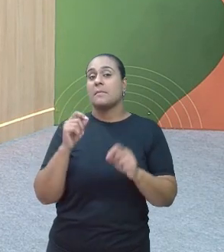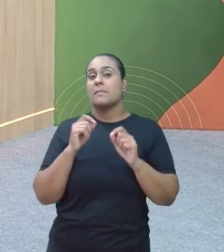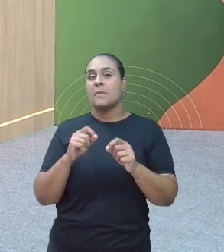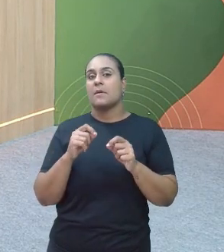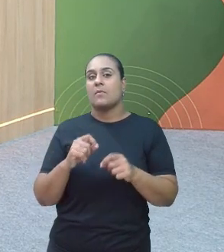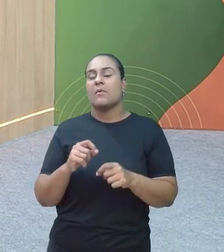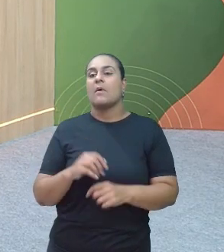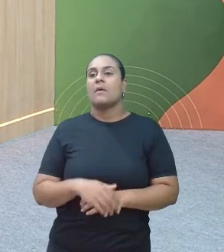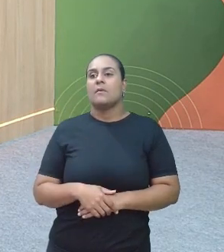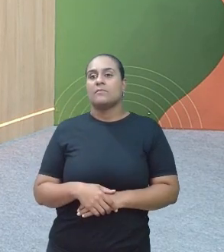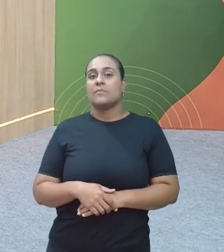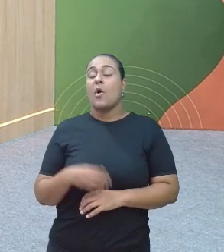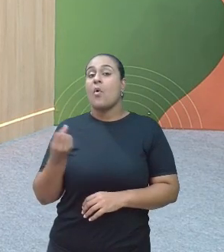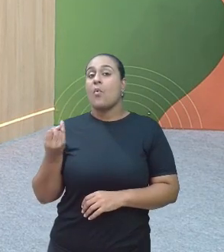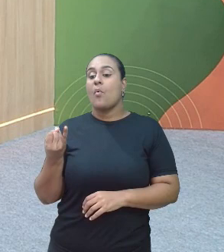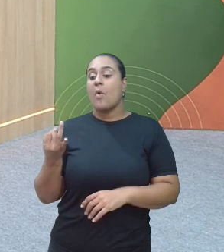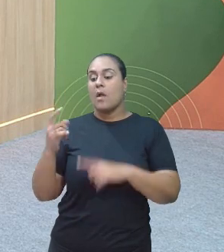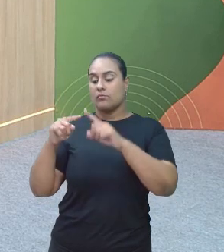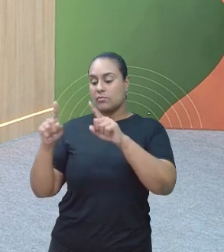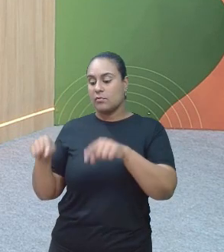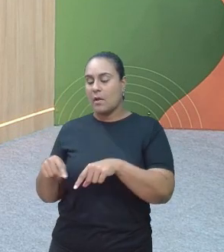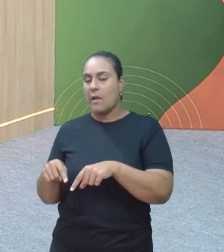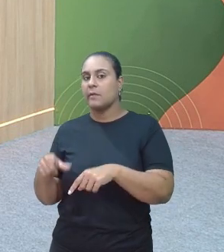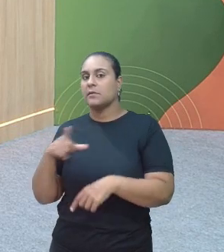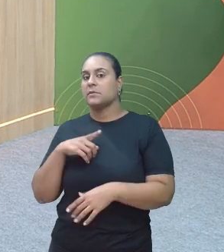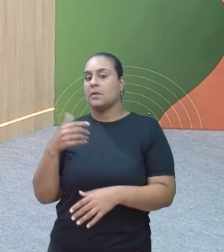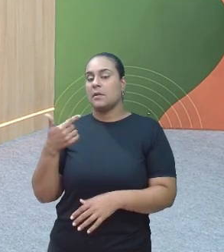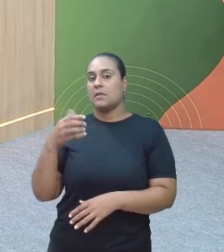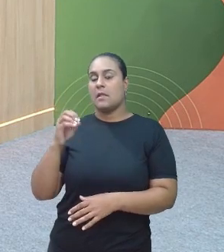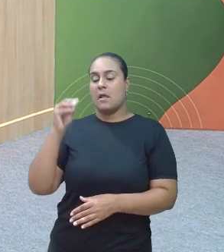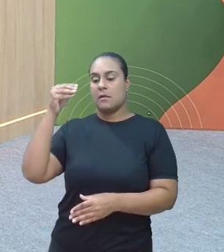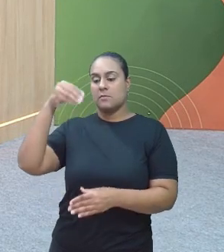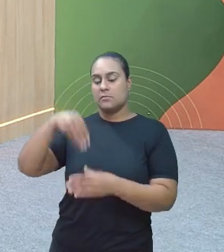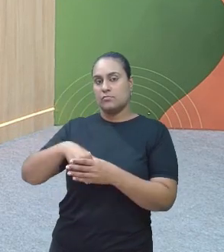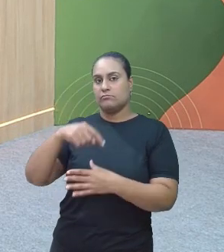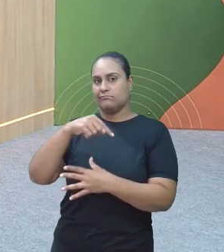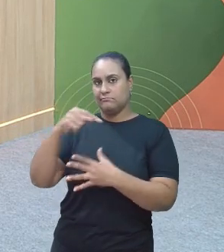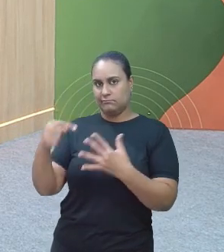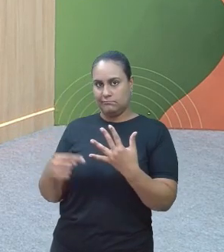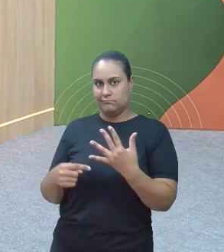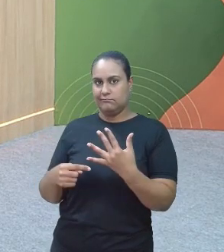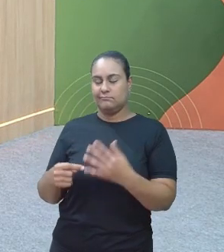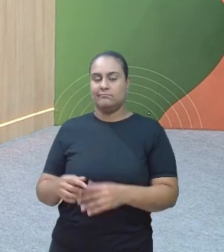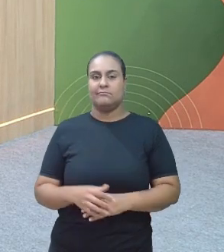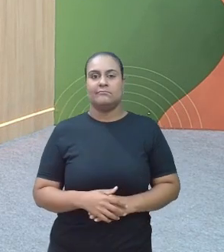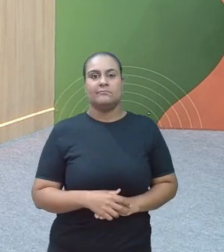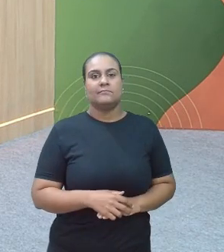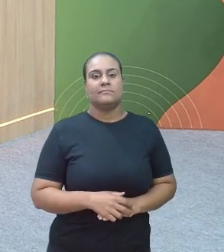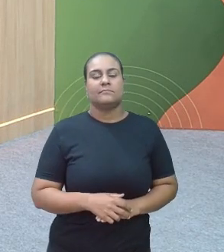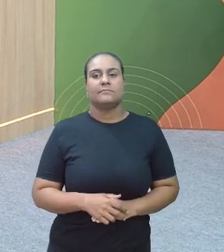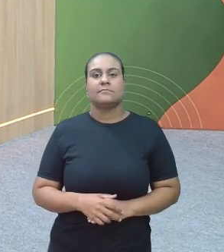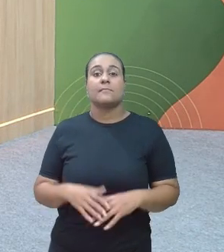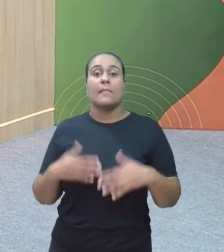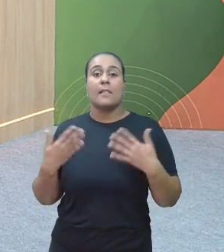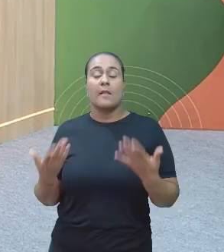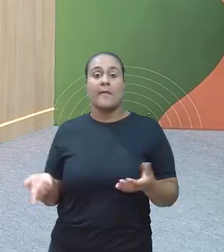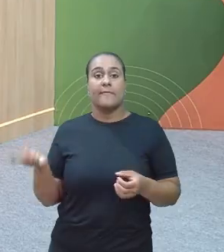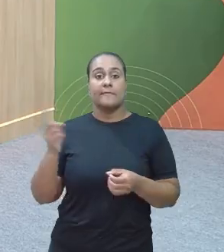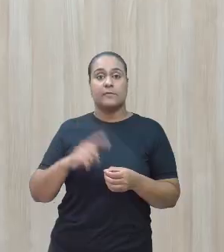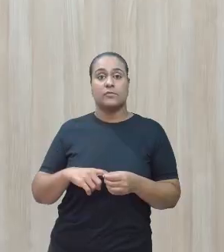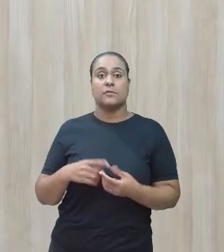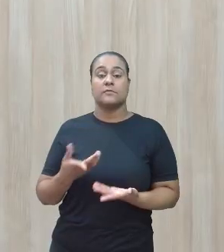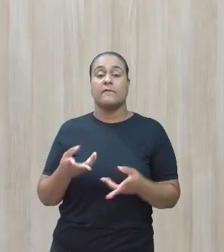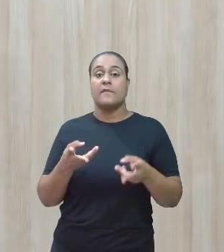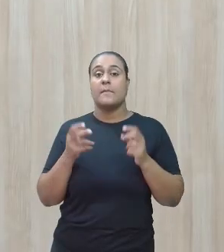lados tem o da 10ª posição para descobrir e se na verdade é o que eu quero determinar, tá certo? Então, voltando aqui, a